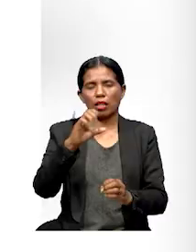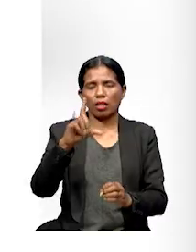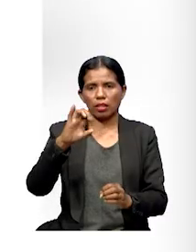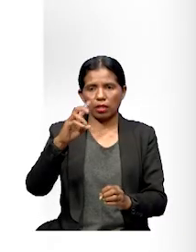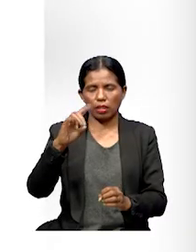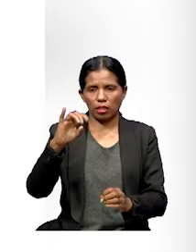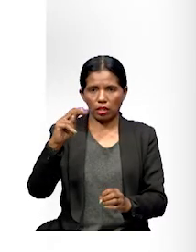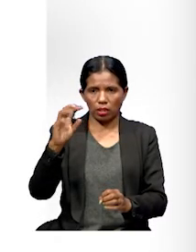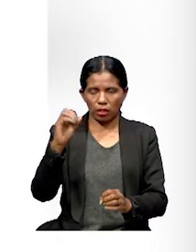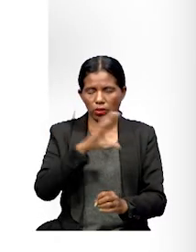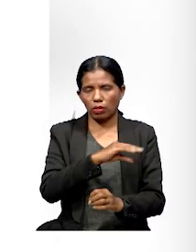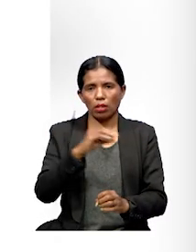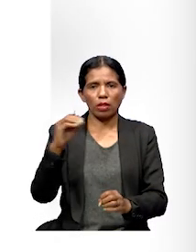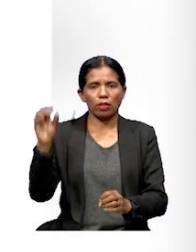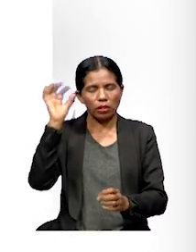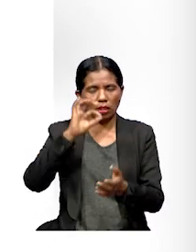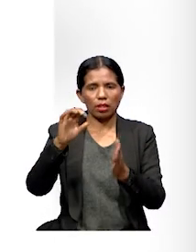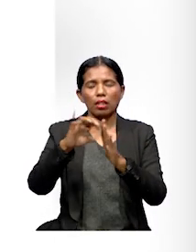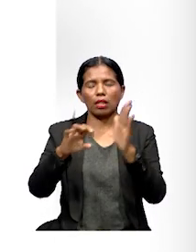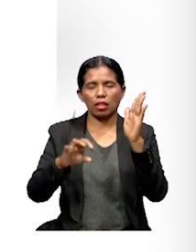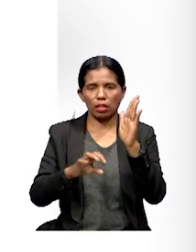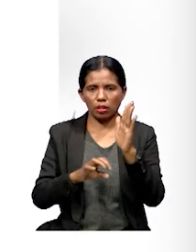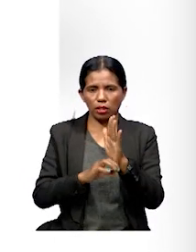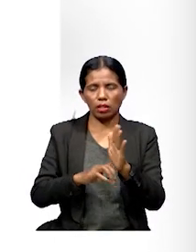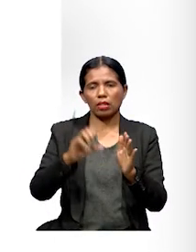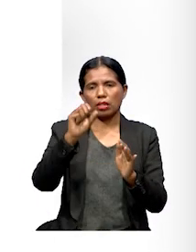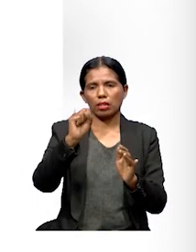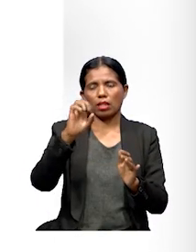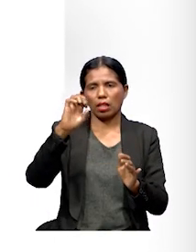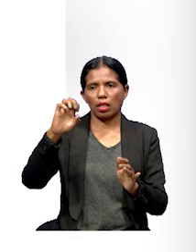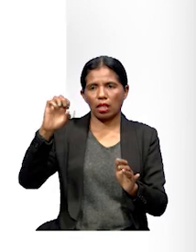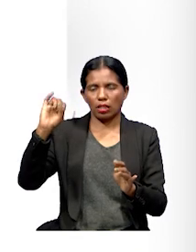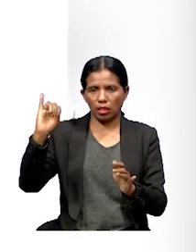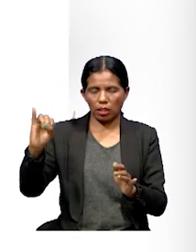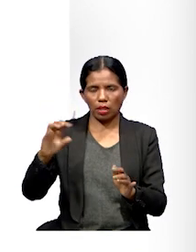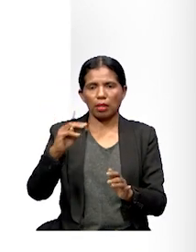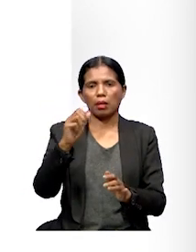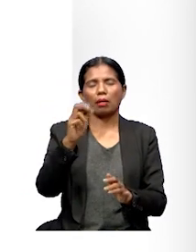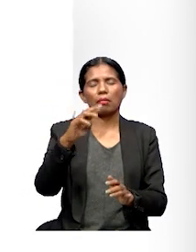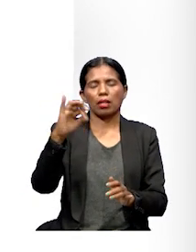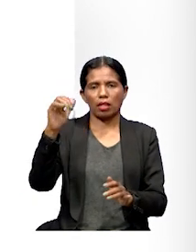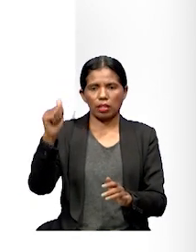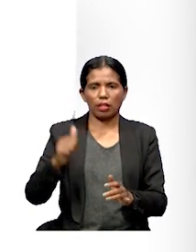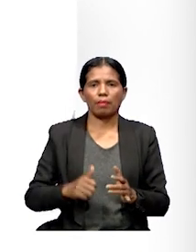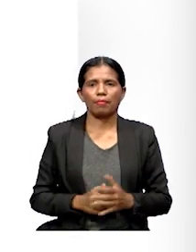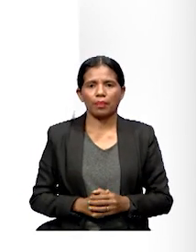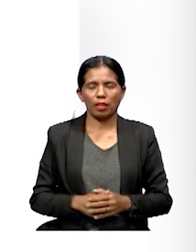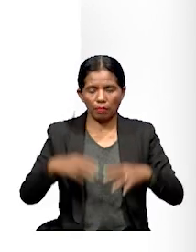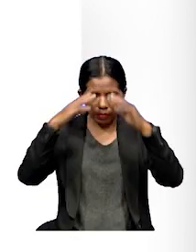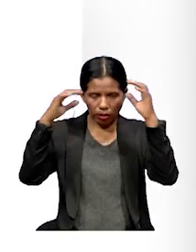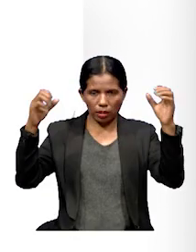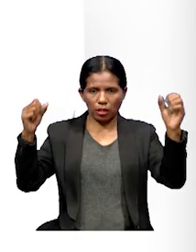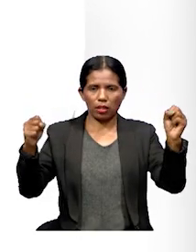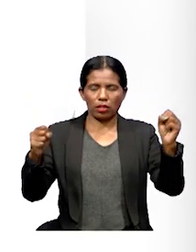Rodrigues dos Santos, no secretário-estado ba igualdade no inclusão, Maria do Rosário Fátima Correia. Presidente da